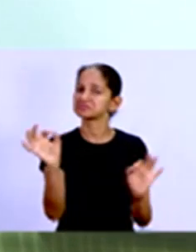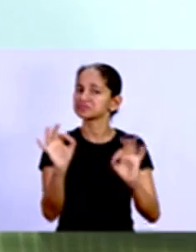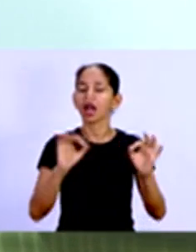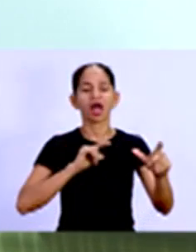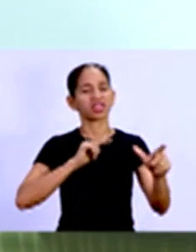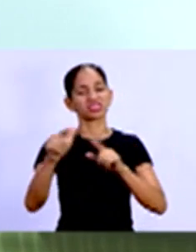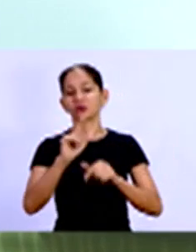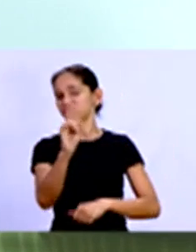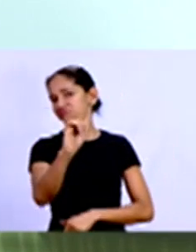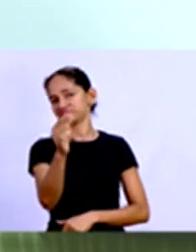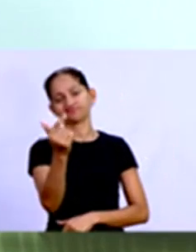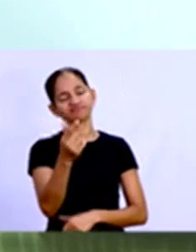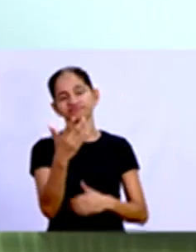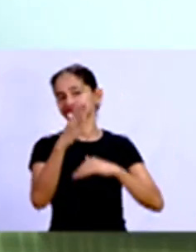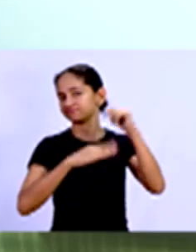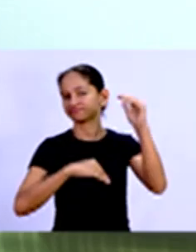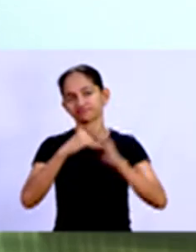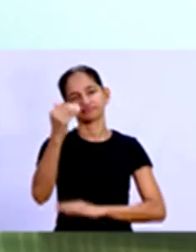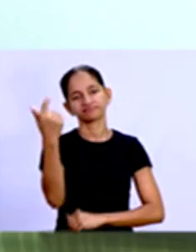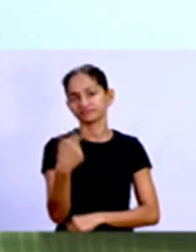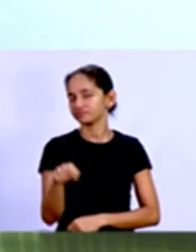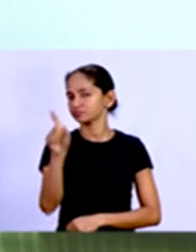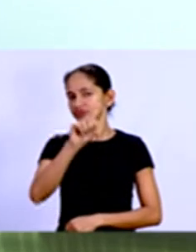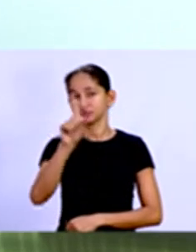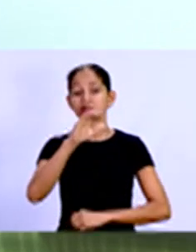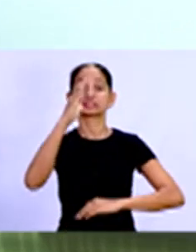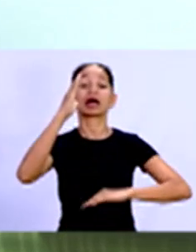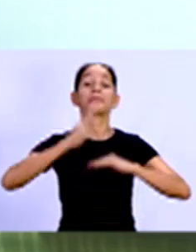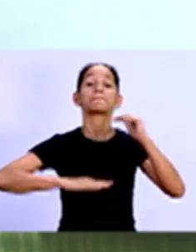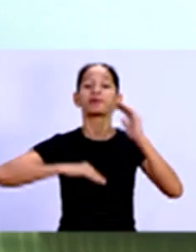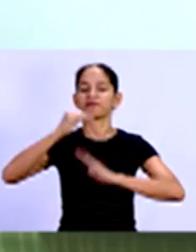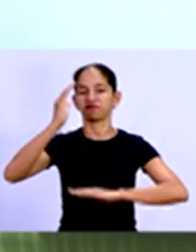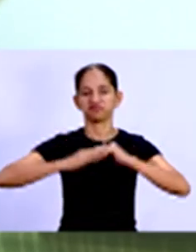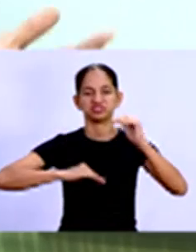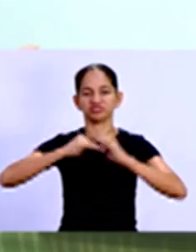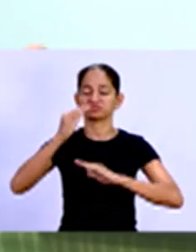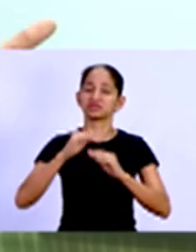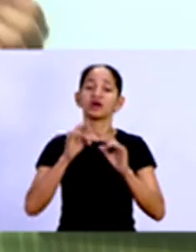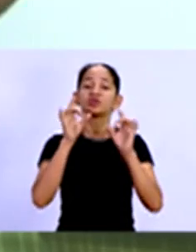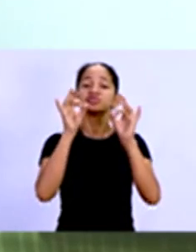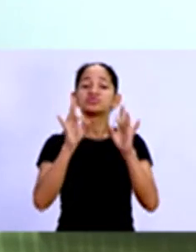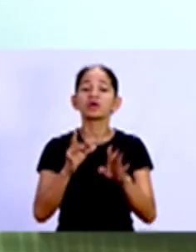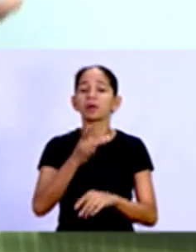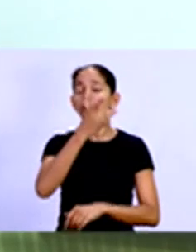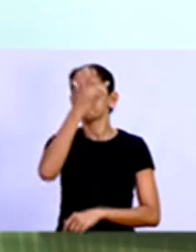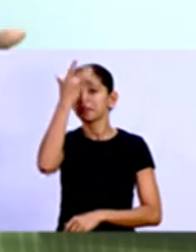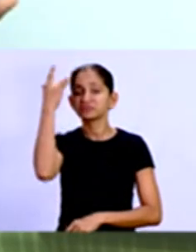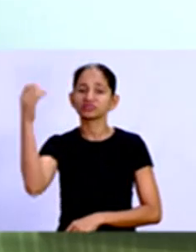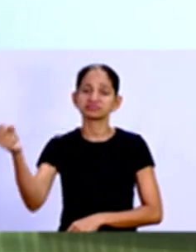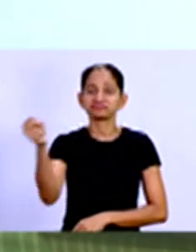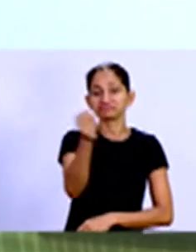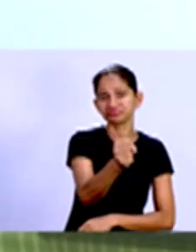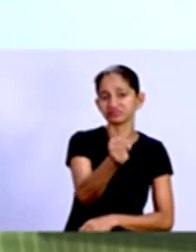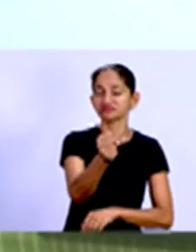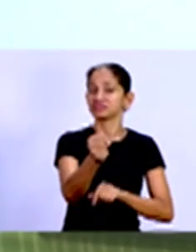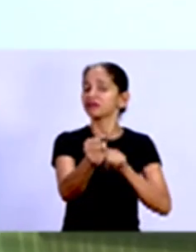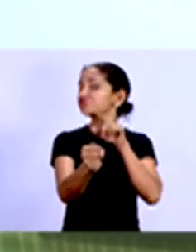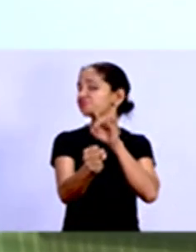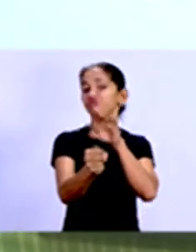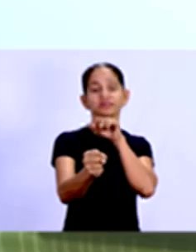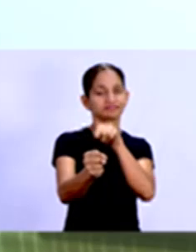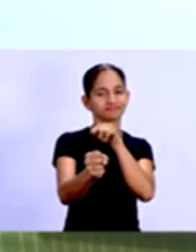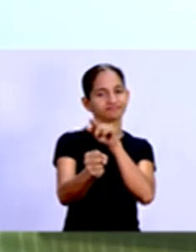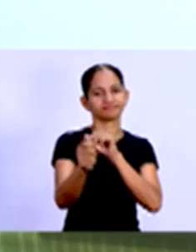considerado como um profissional. Então, ele era considerado como alguém que exercia essa função, no entanto, ela